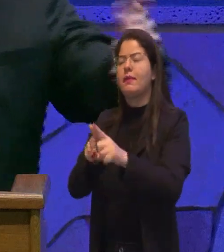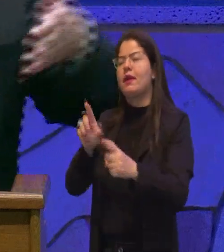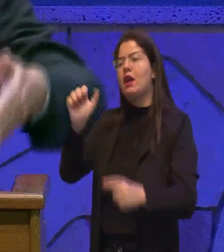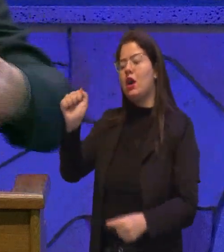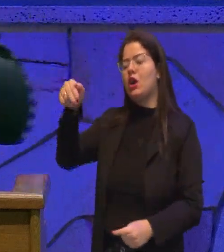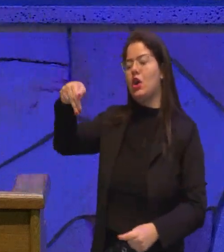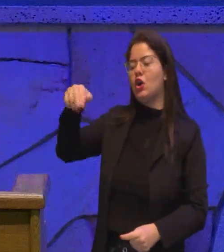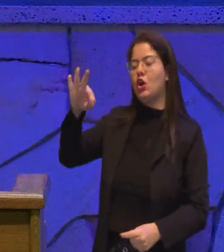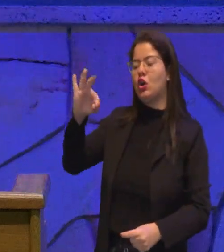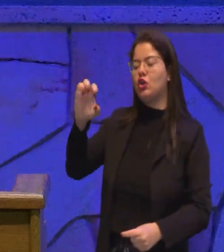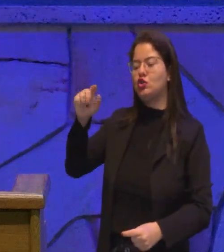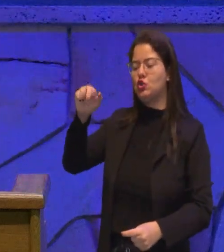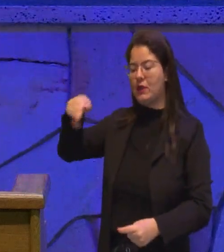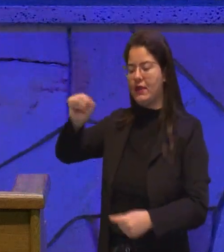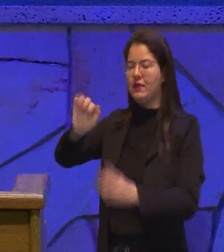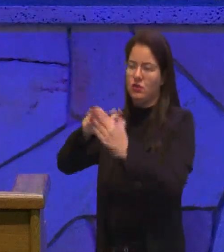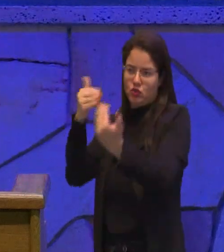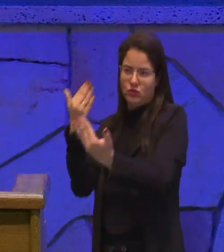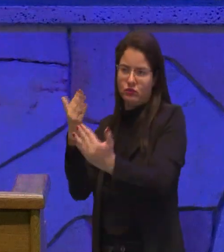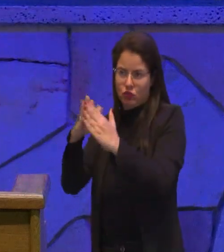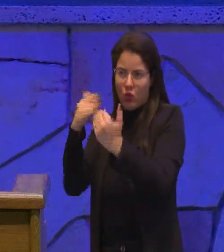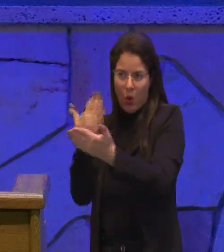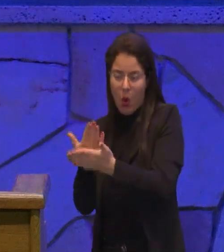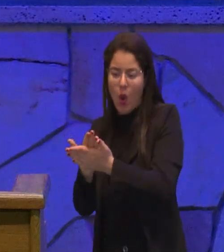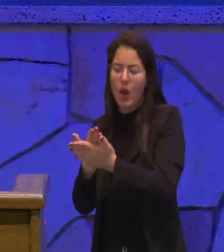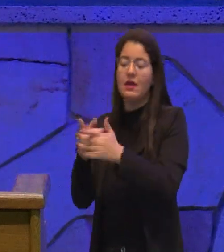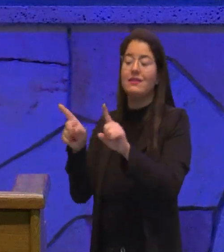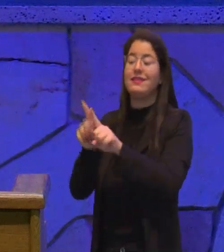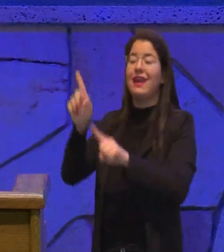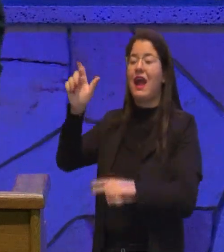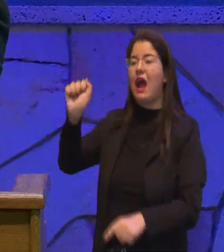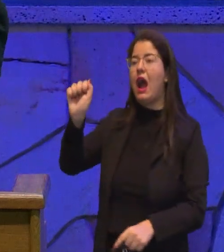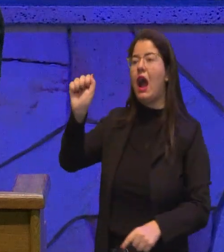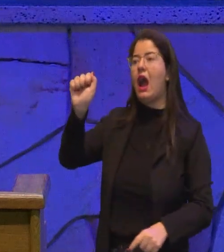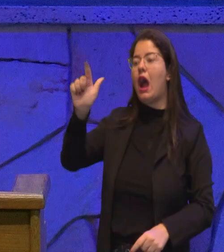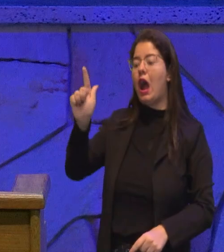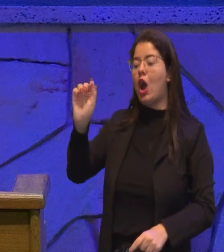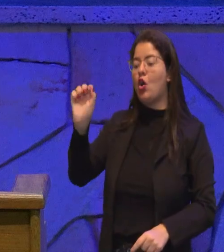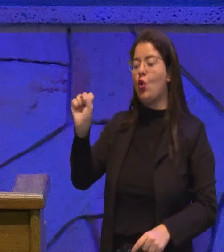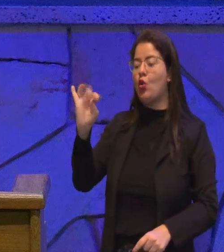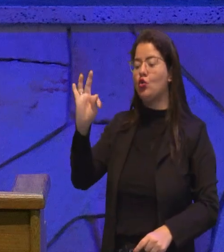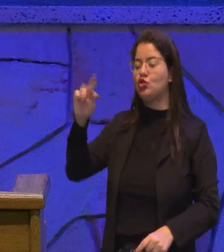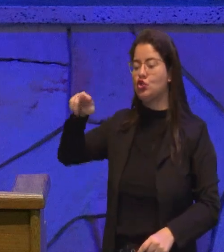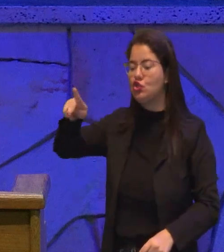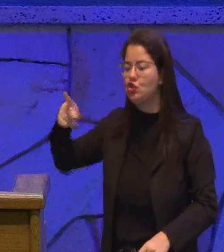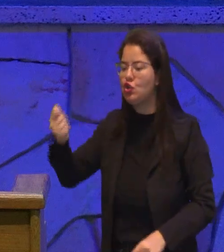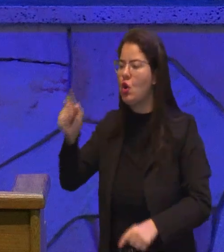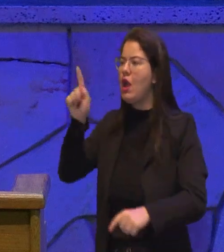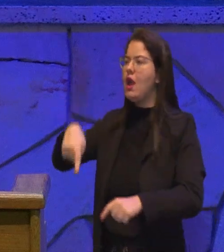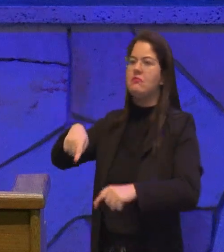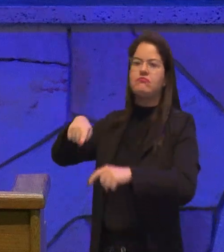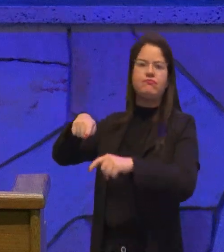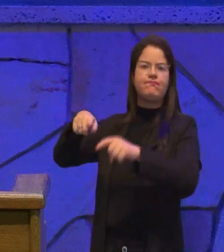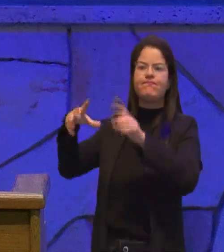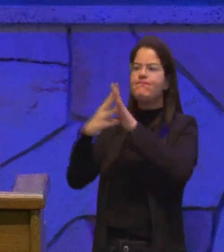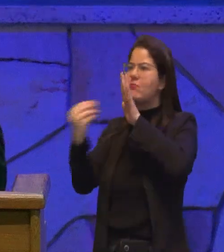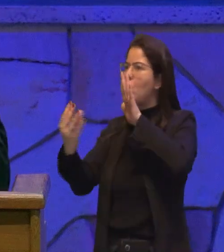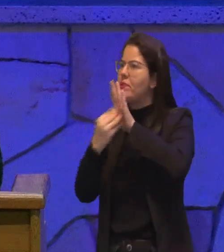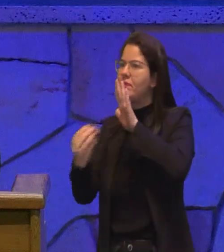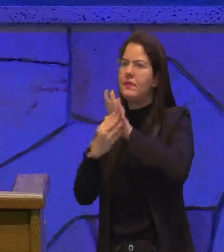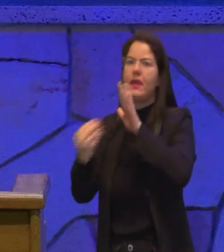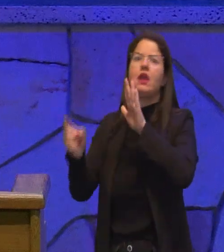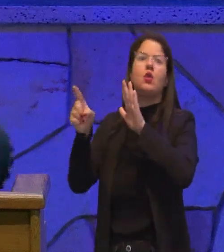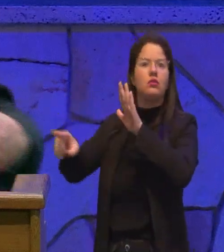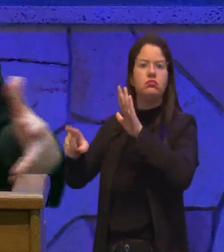com Agostinho de Hipona, que talvez não, com certeza é o maior expoente, o maior teólogo que representa, vamos